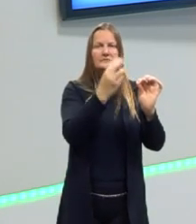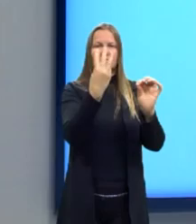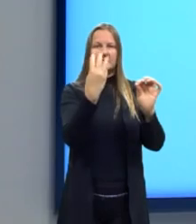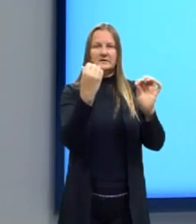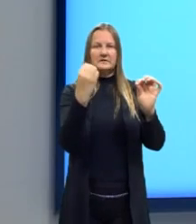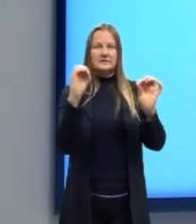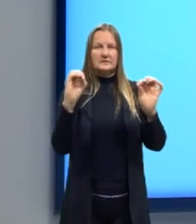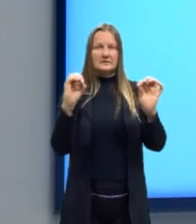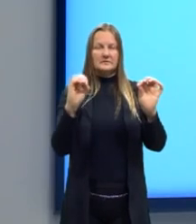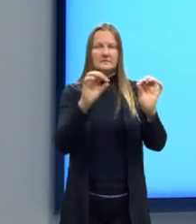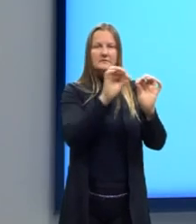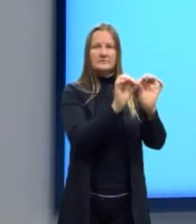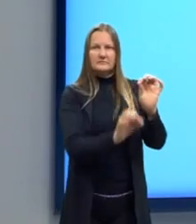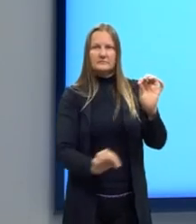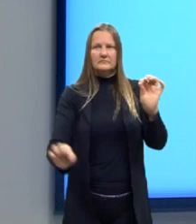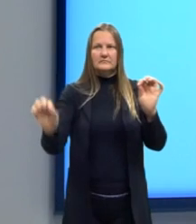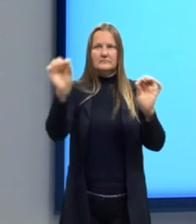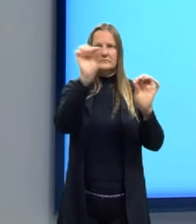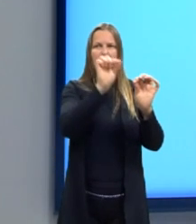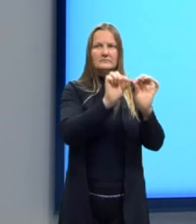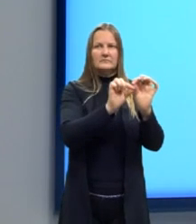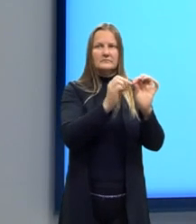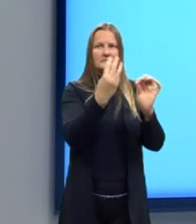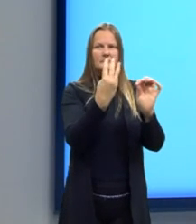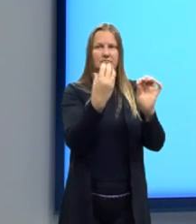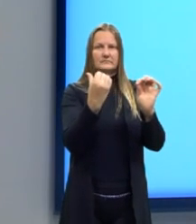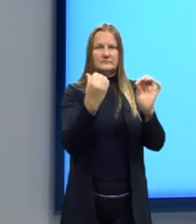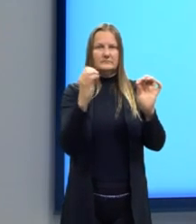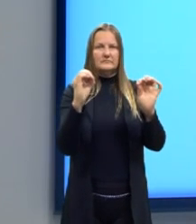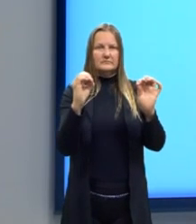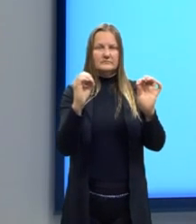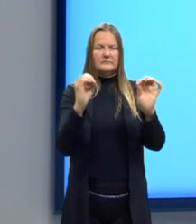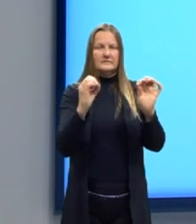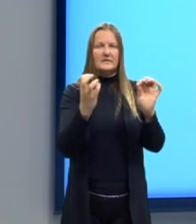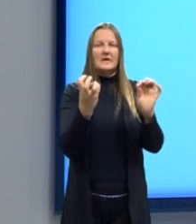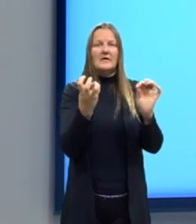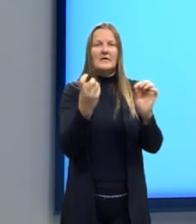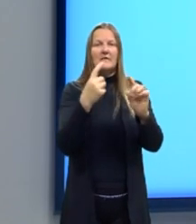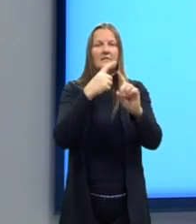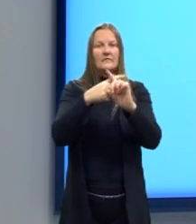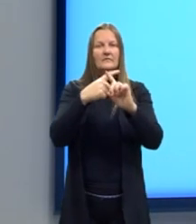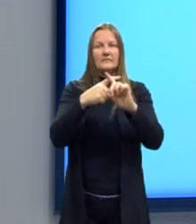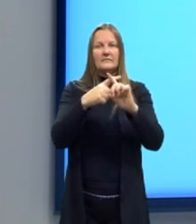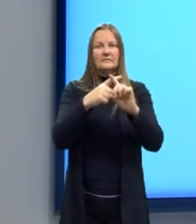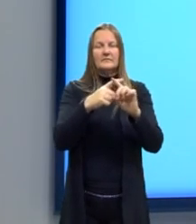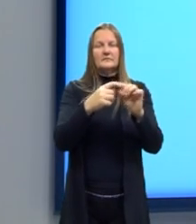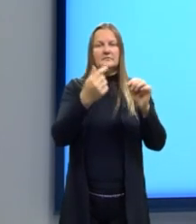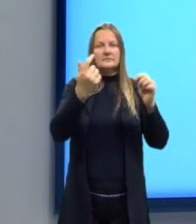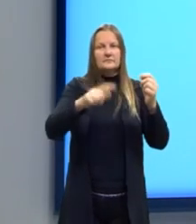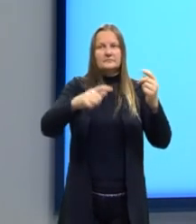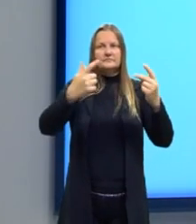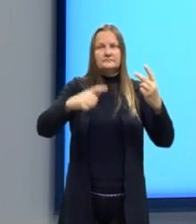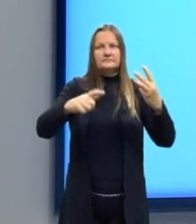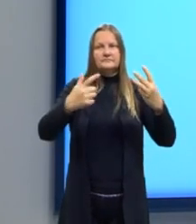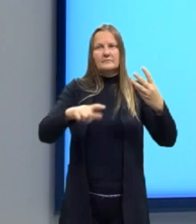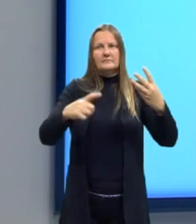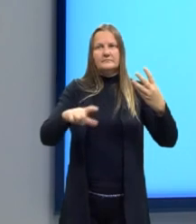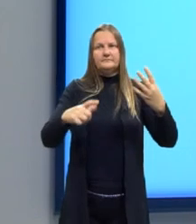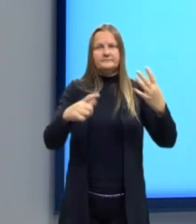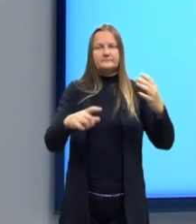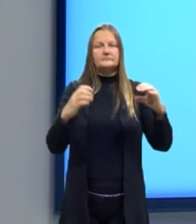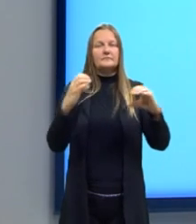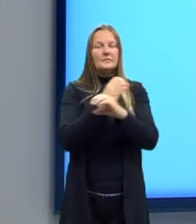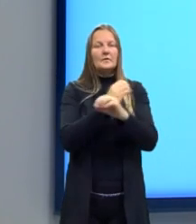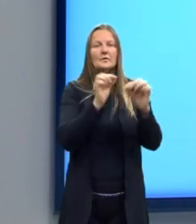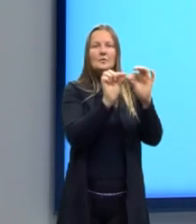até um número limitado de voltas nós pegaríamos o 360 e nós repetiremos né um número inteiro